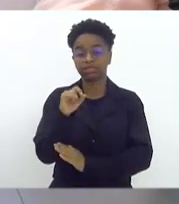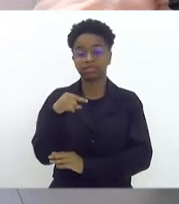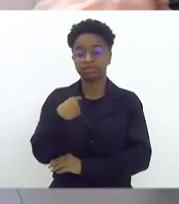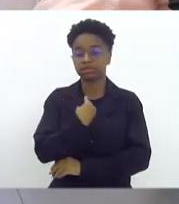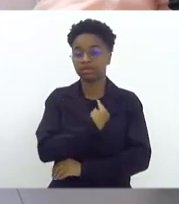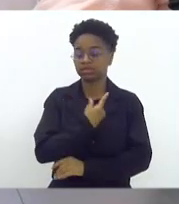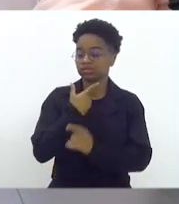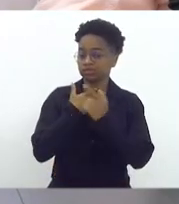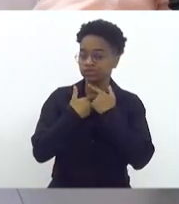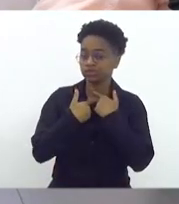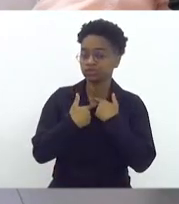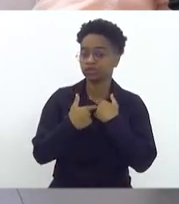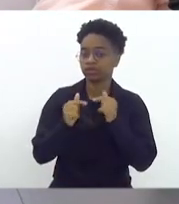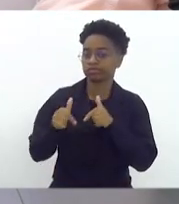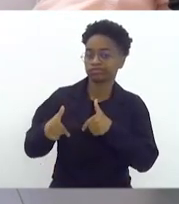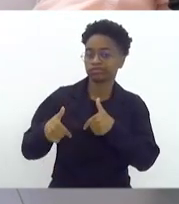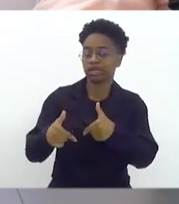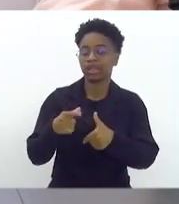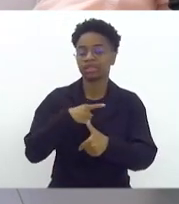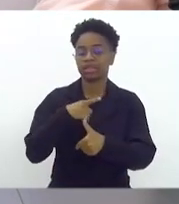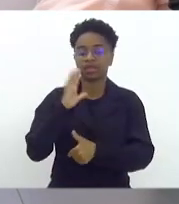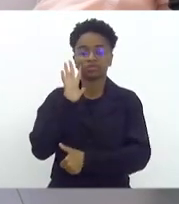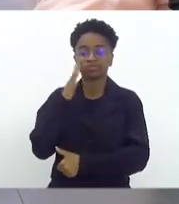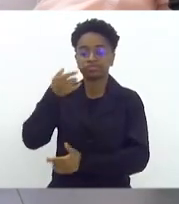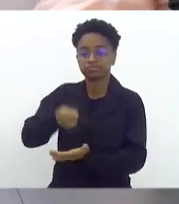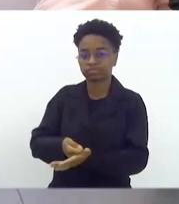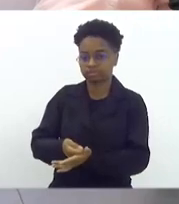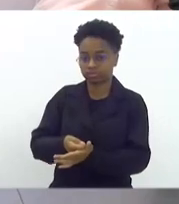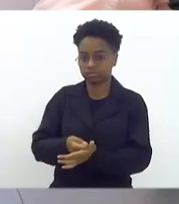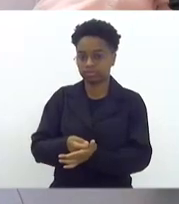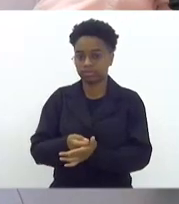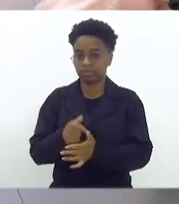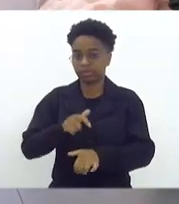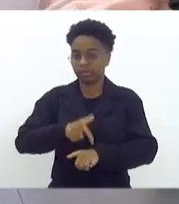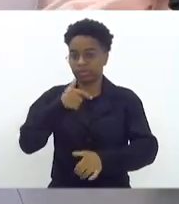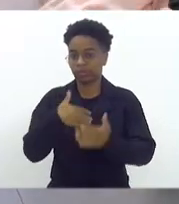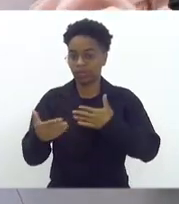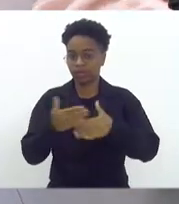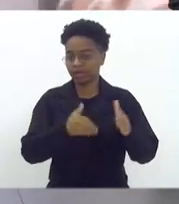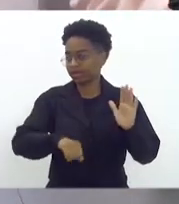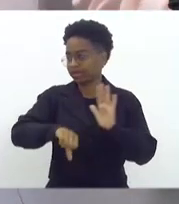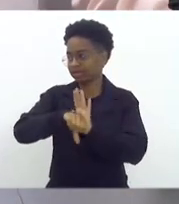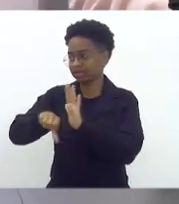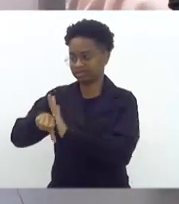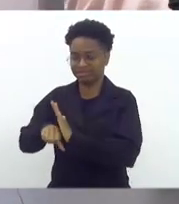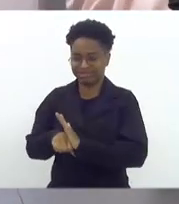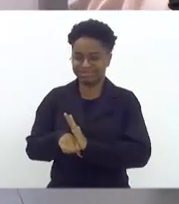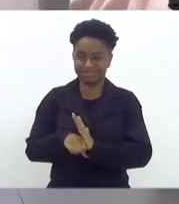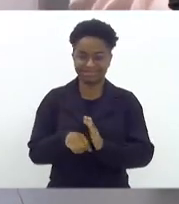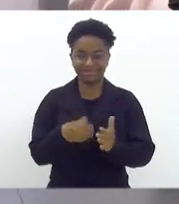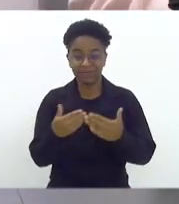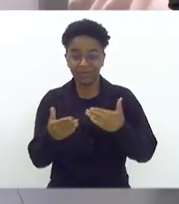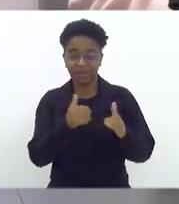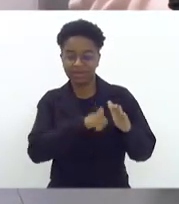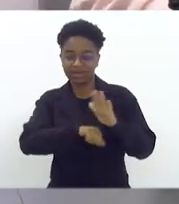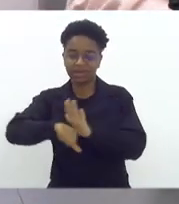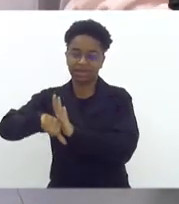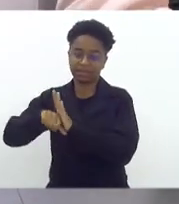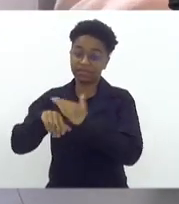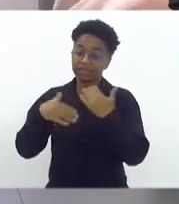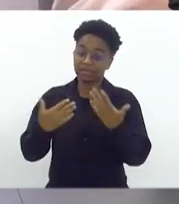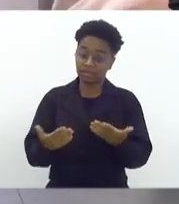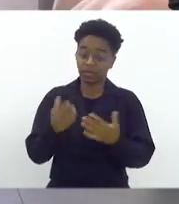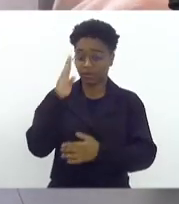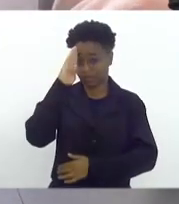querer que haja uma resolução diante de um quaisquer crimes quaisquer crimes Então nesse sentido